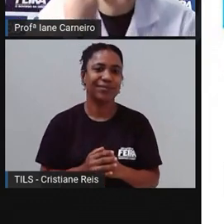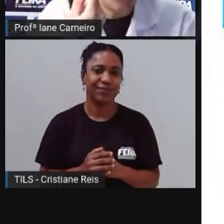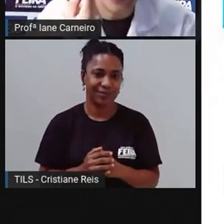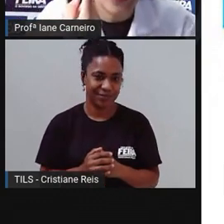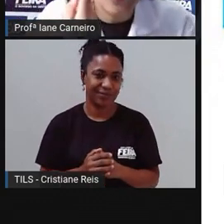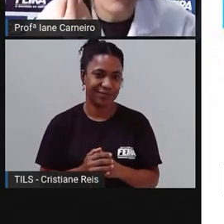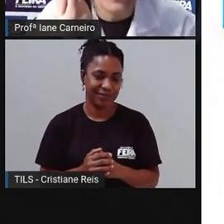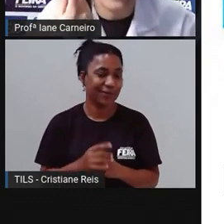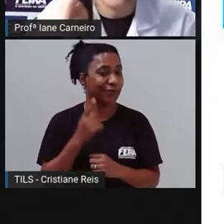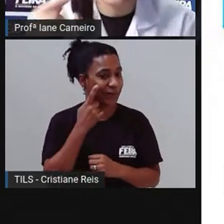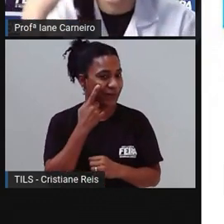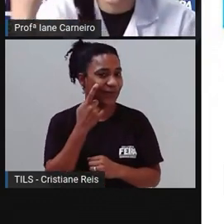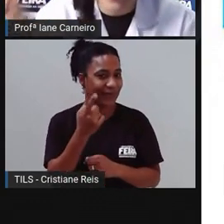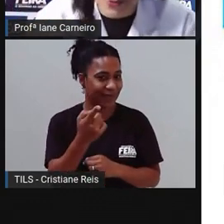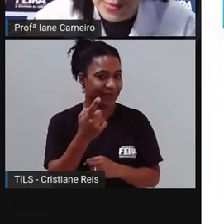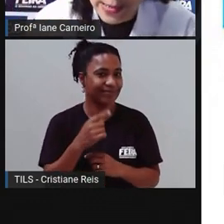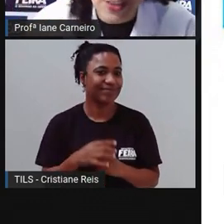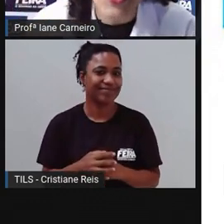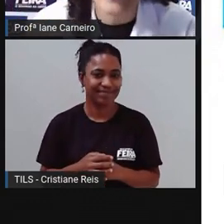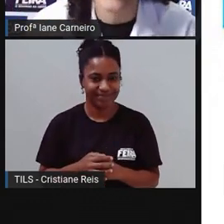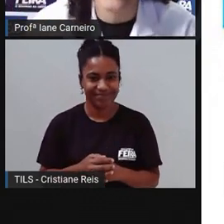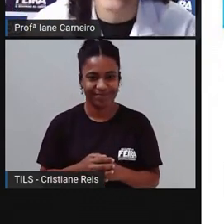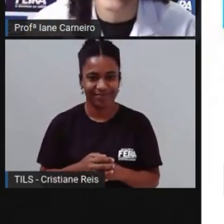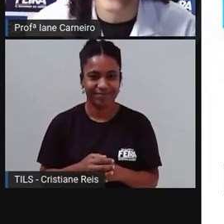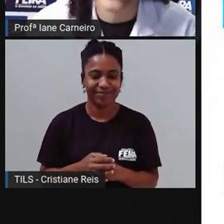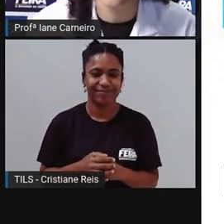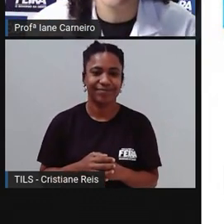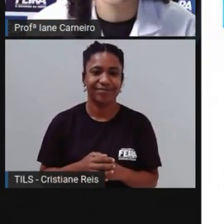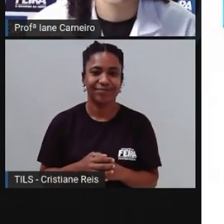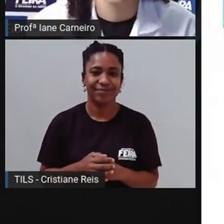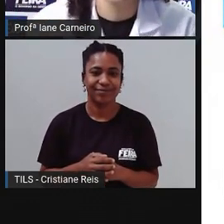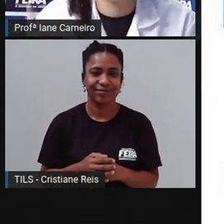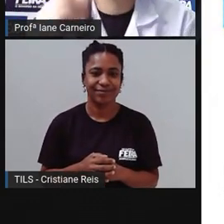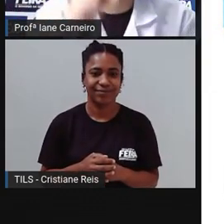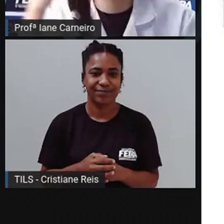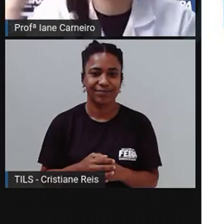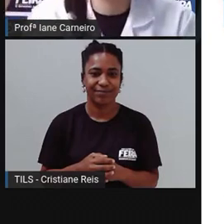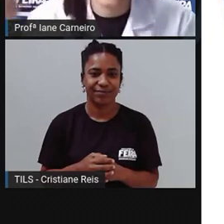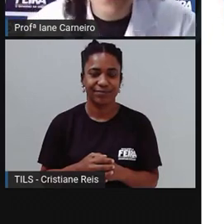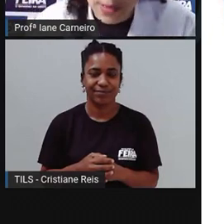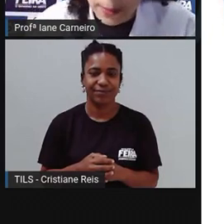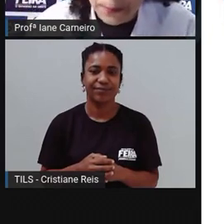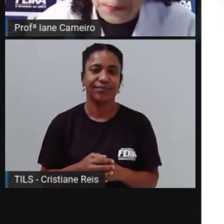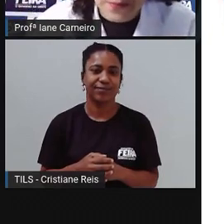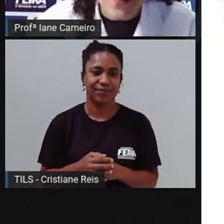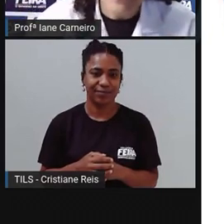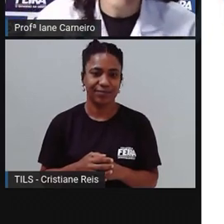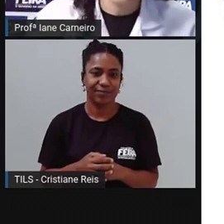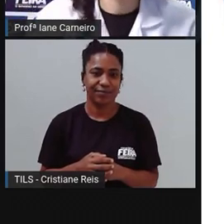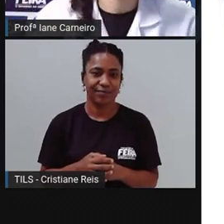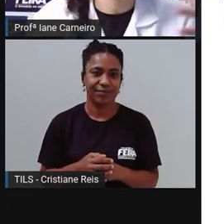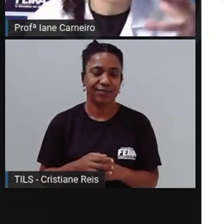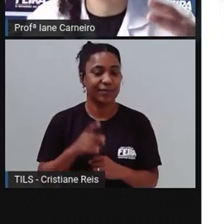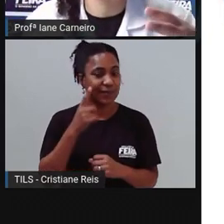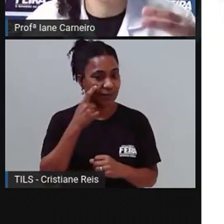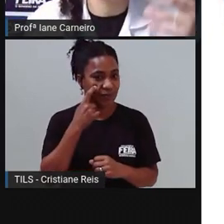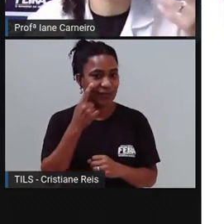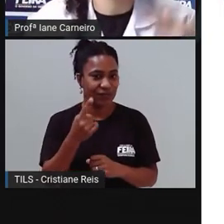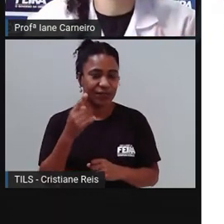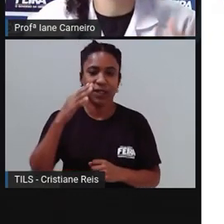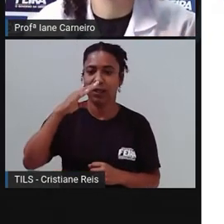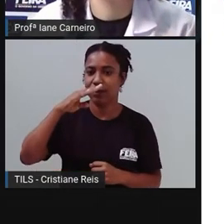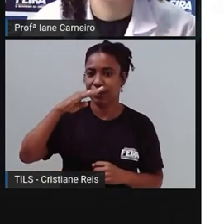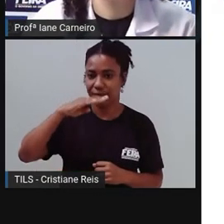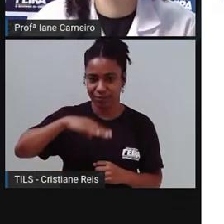recortou só um pouquinho. Imagine o tanto de coisas que a gente não produz, né? Ao longo de uma semana. E de tarde, né? E